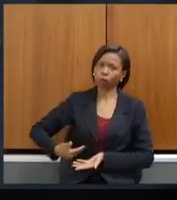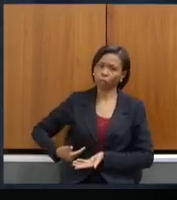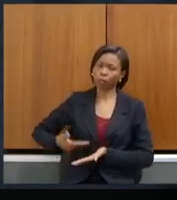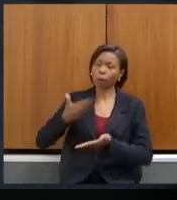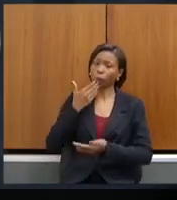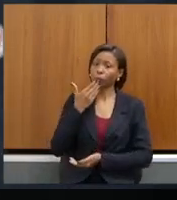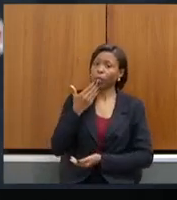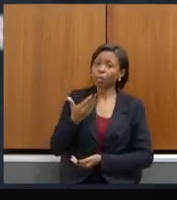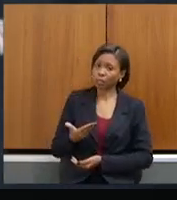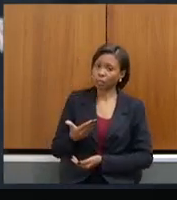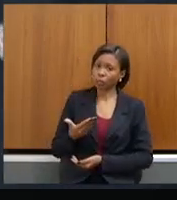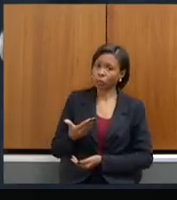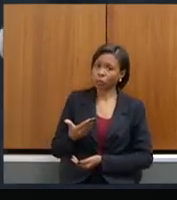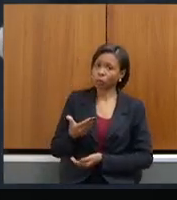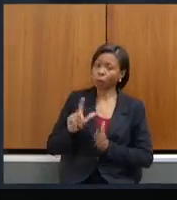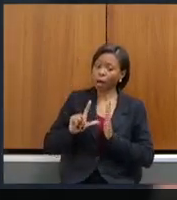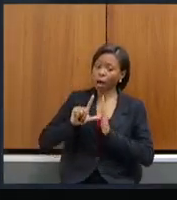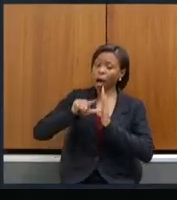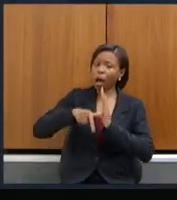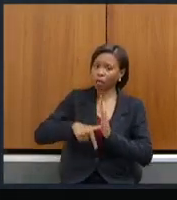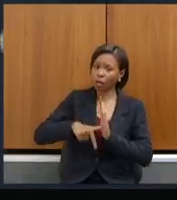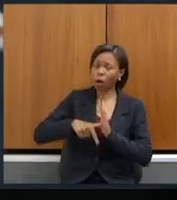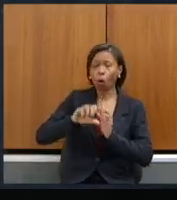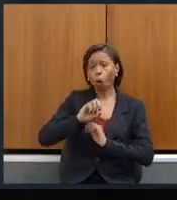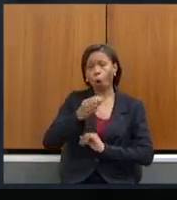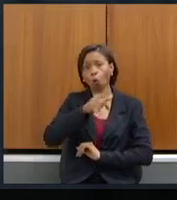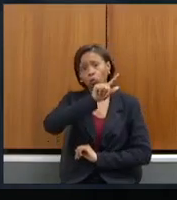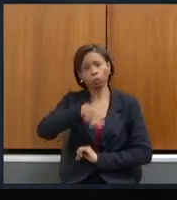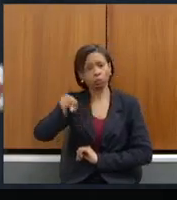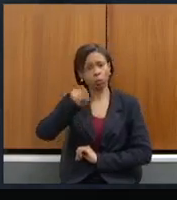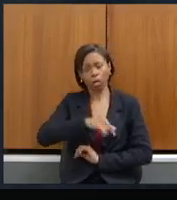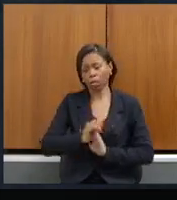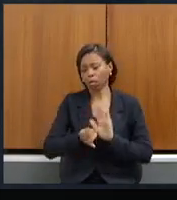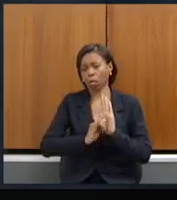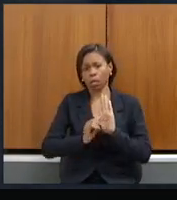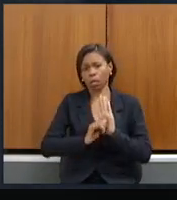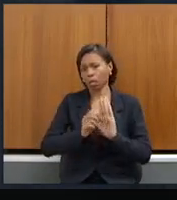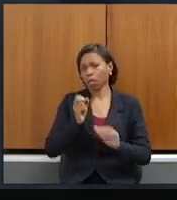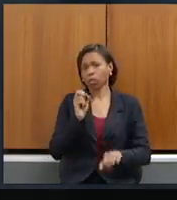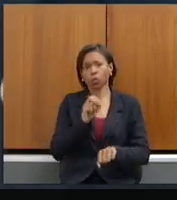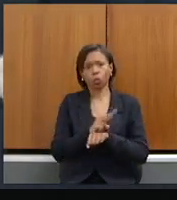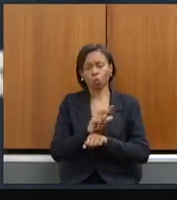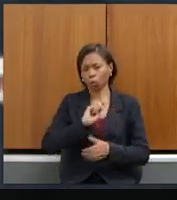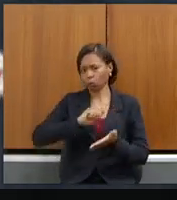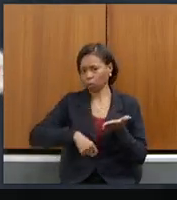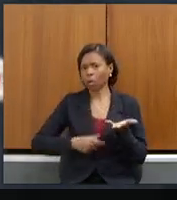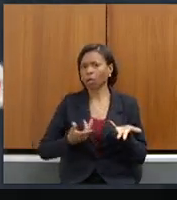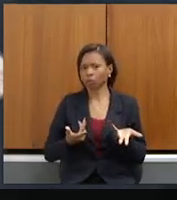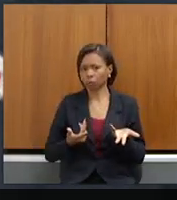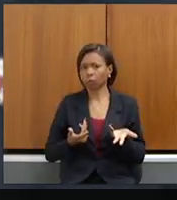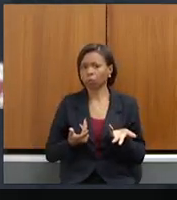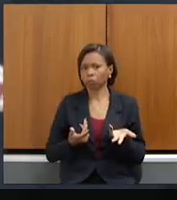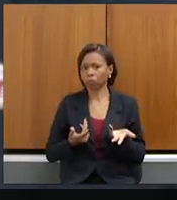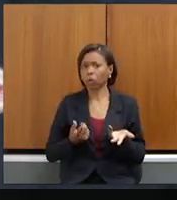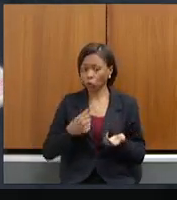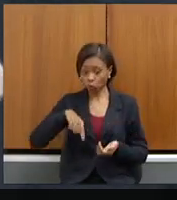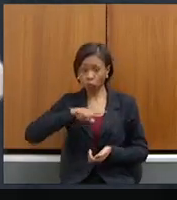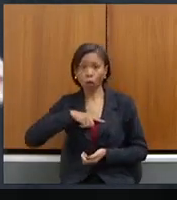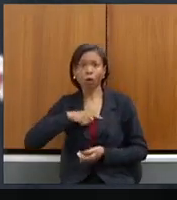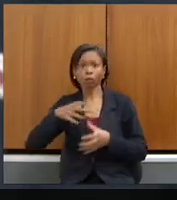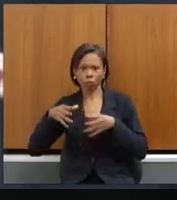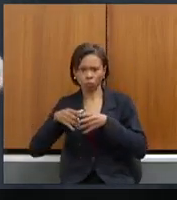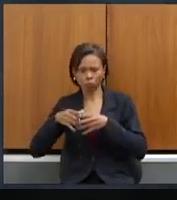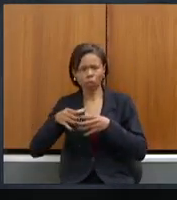pedindo nessa prorrogação essa suspensão descontar né Nós vamos trabalhar na comissão